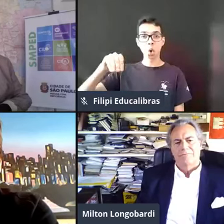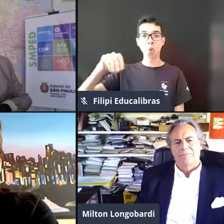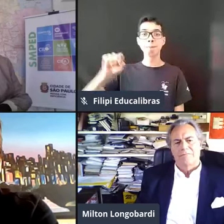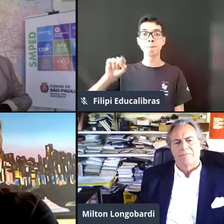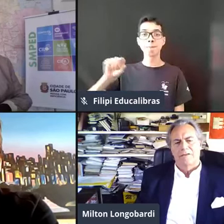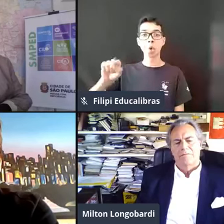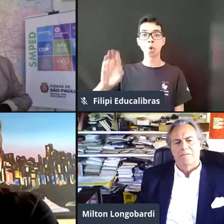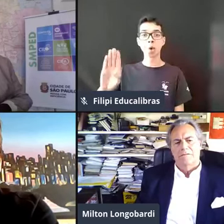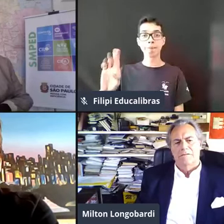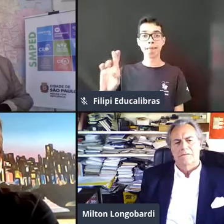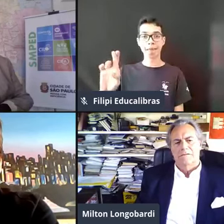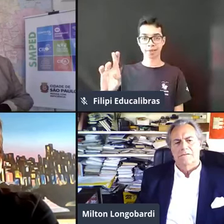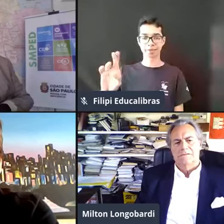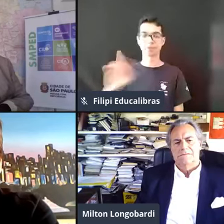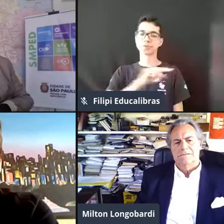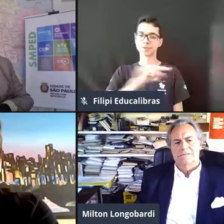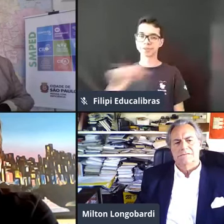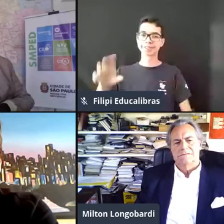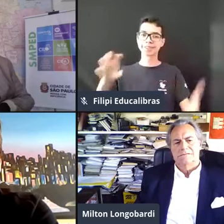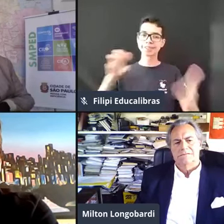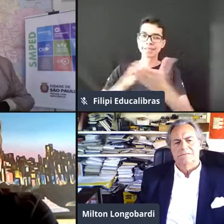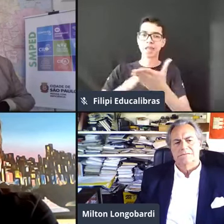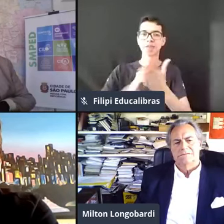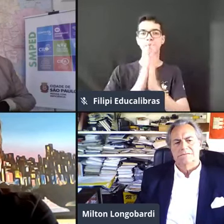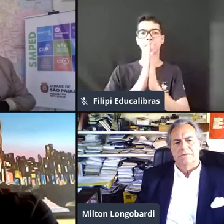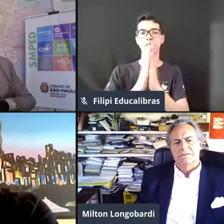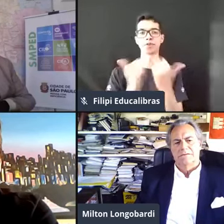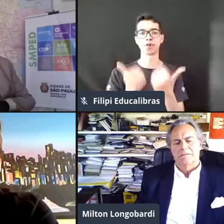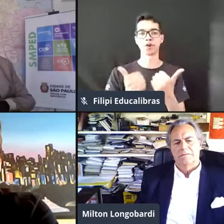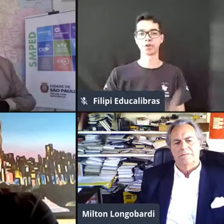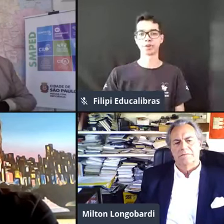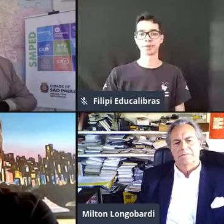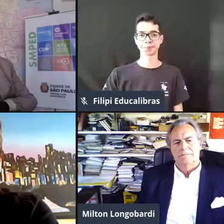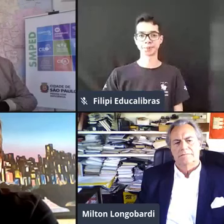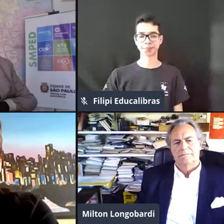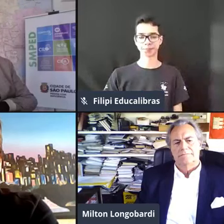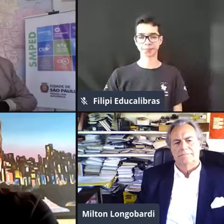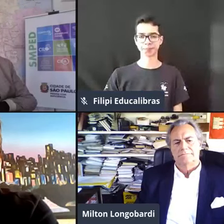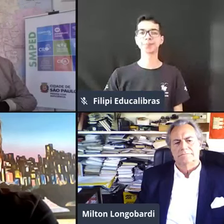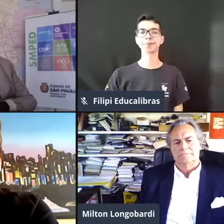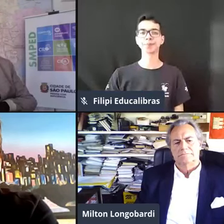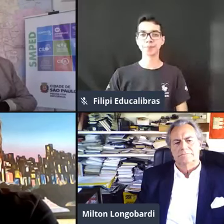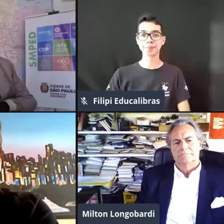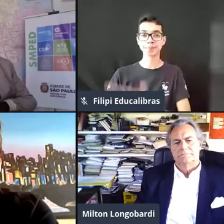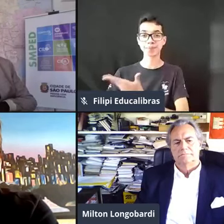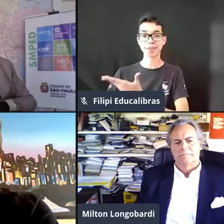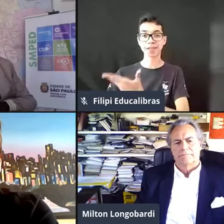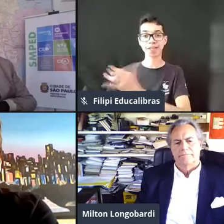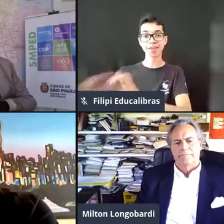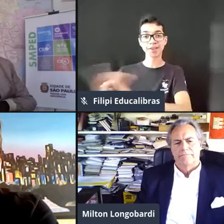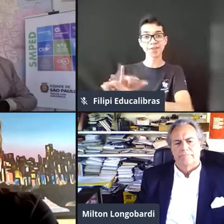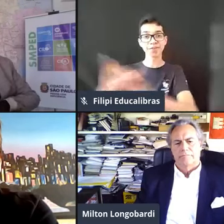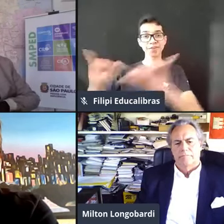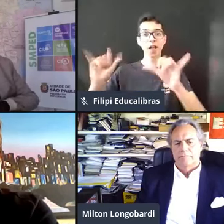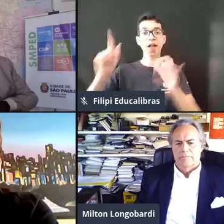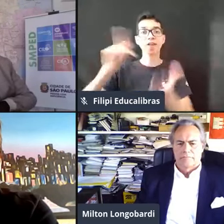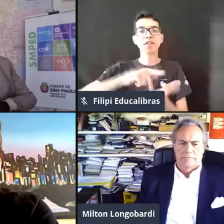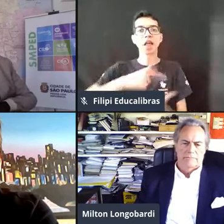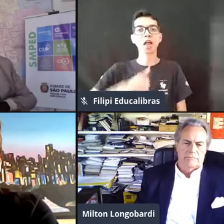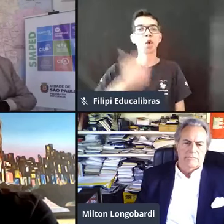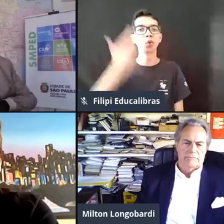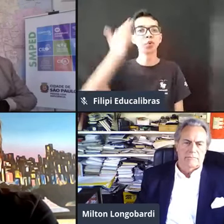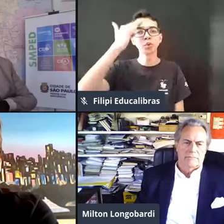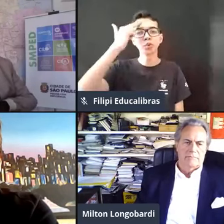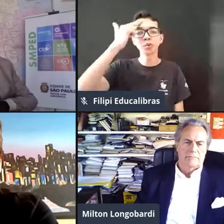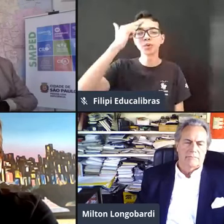Muito bom, gostei da ideia. Acho que é o meu grande sonho de inclusão, né? No meu